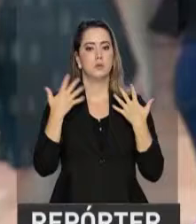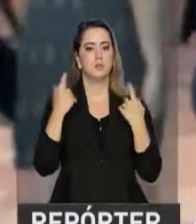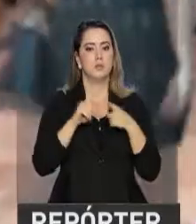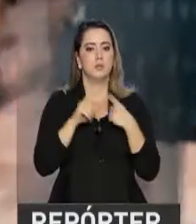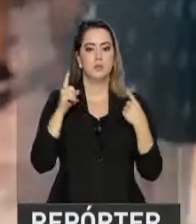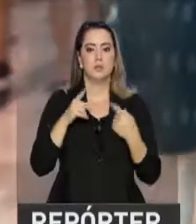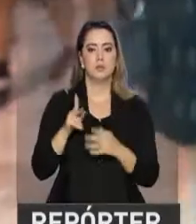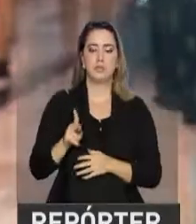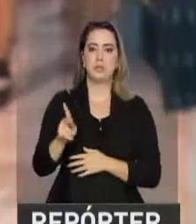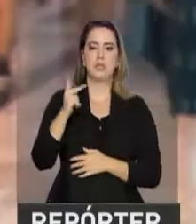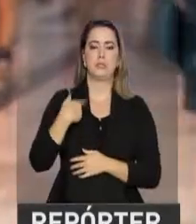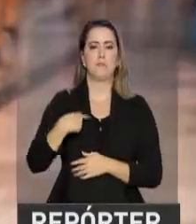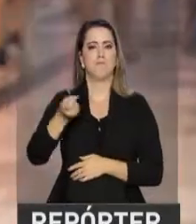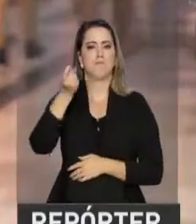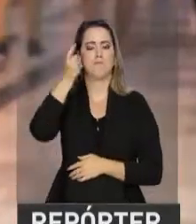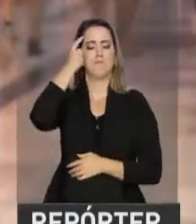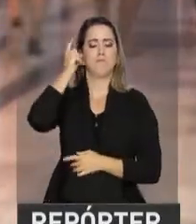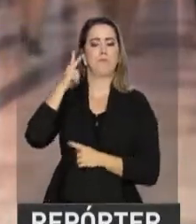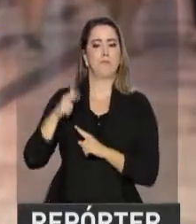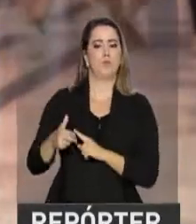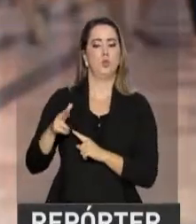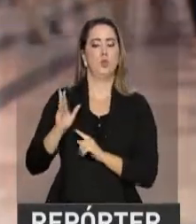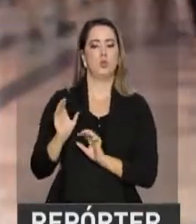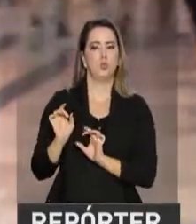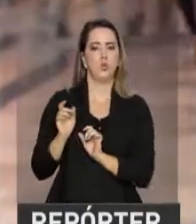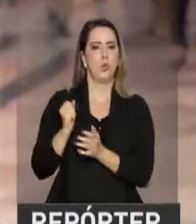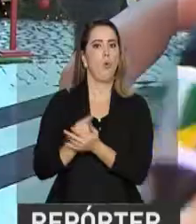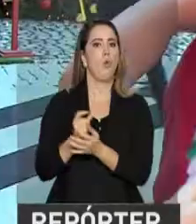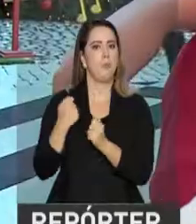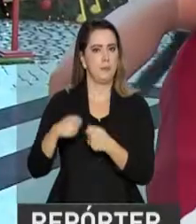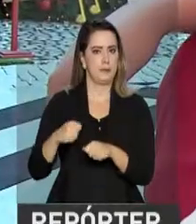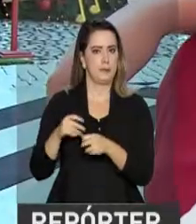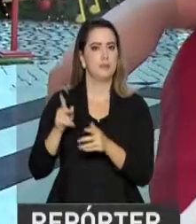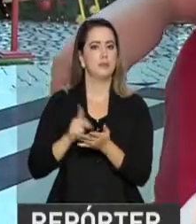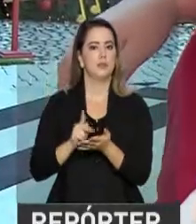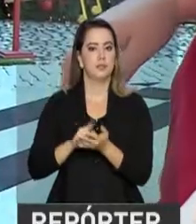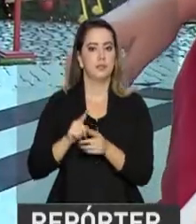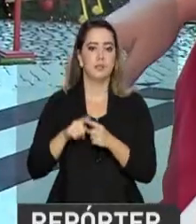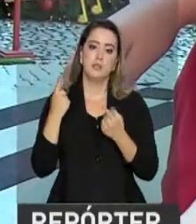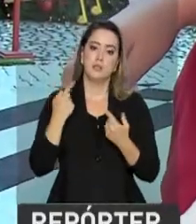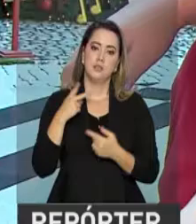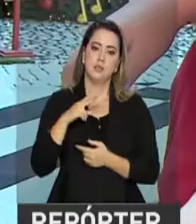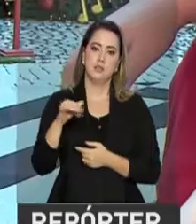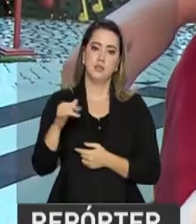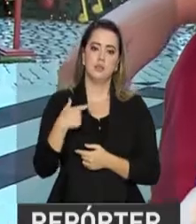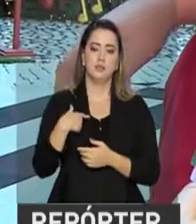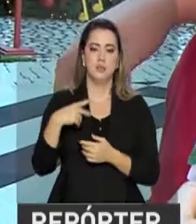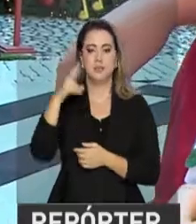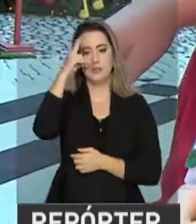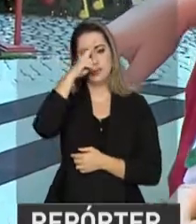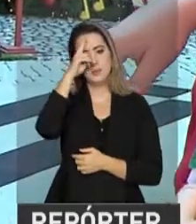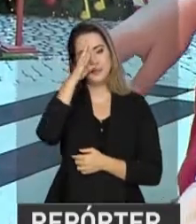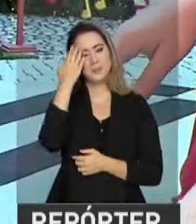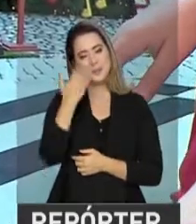mas sempre com uma certa restrição só se compra o essencial né vai na alma isso lembrancinha